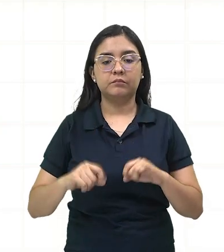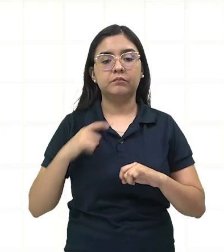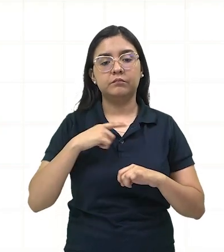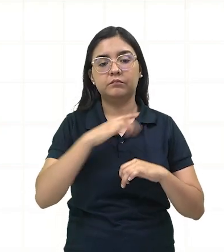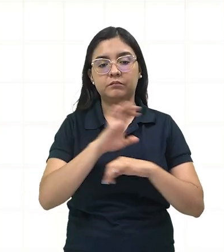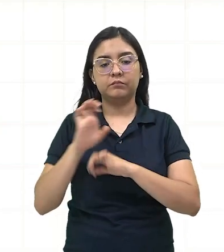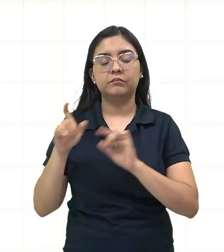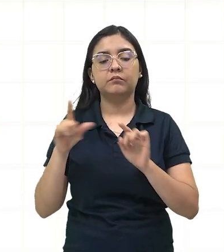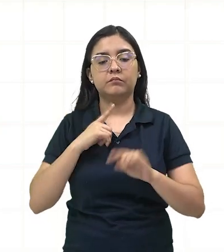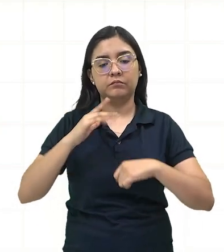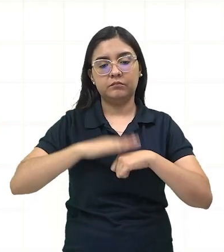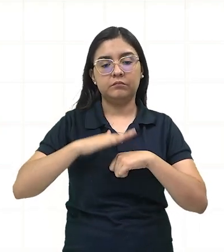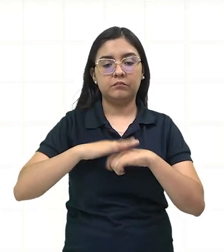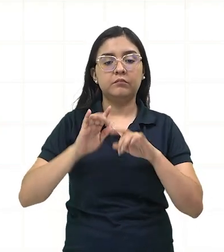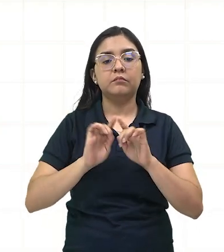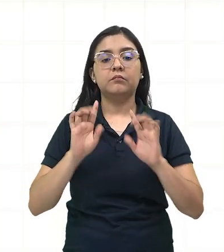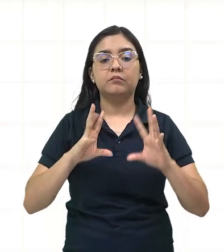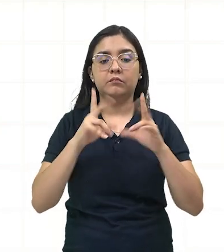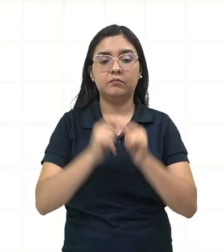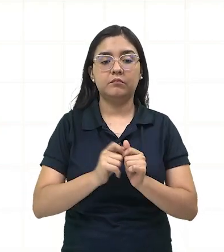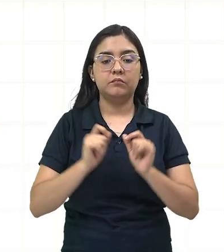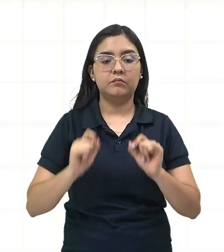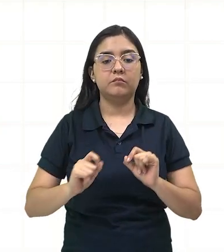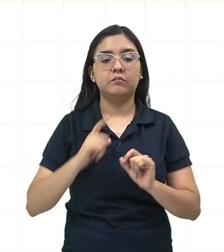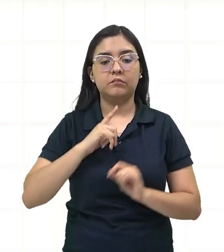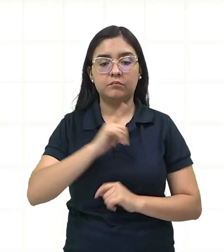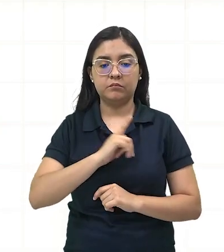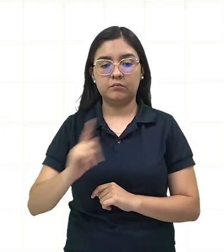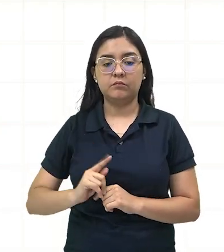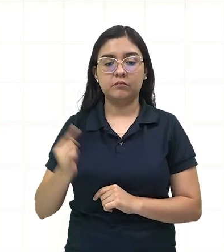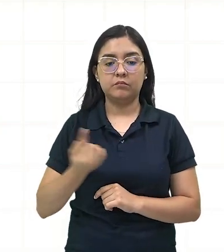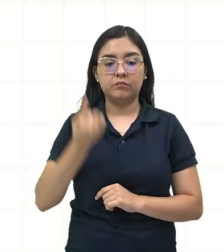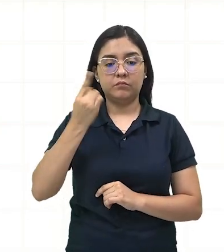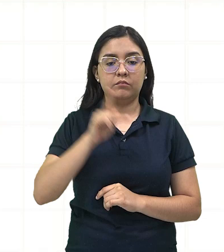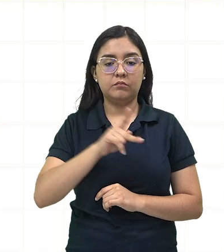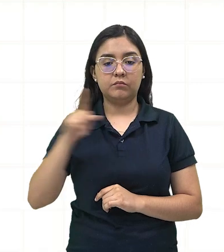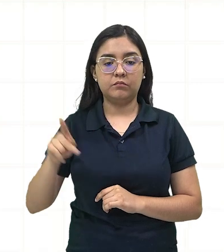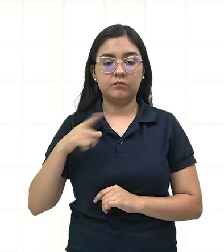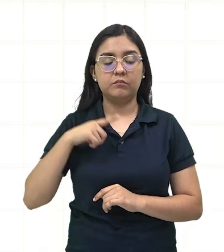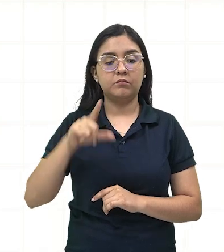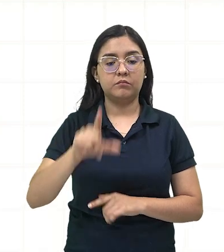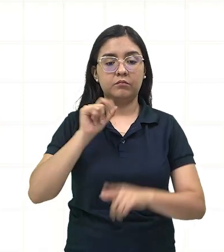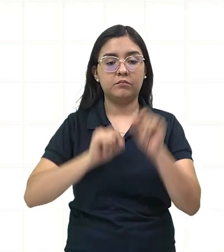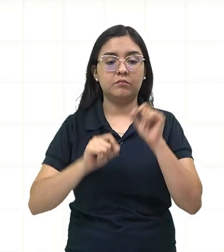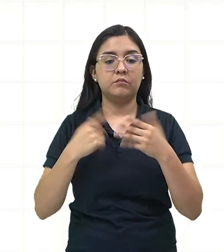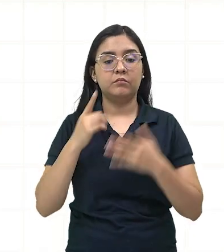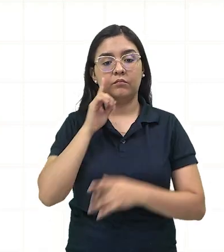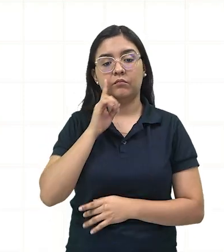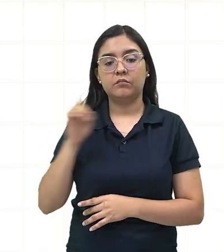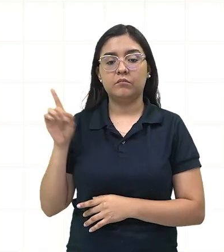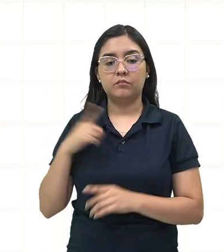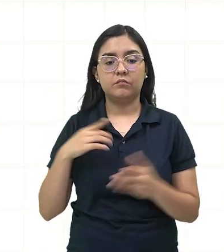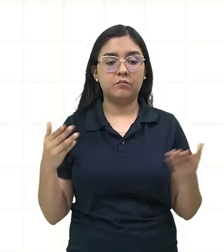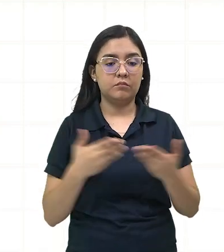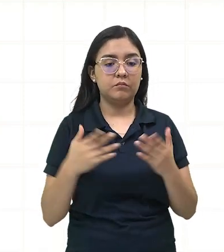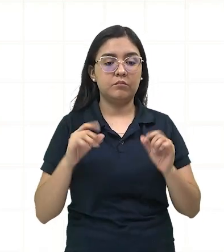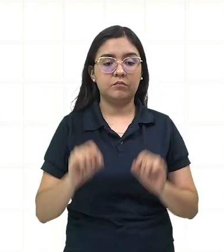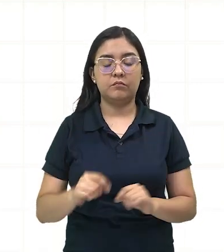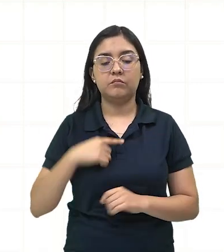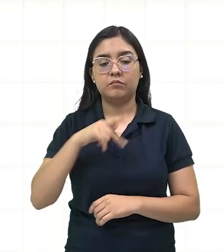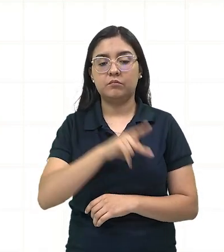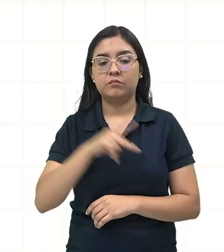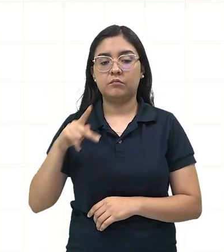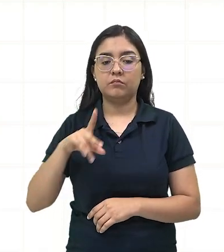certa autonomia, mas todos são governados por um presidente que foi eleito, que nesse caso, atualmente, é o